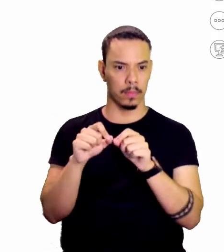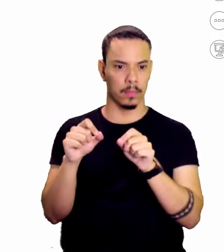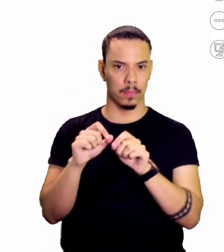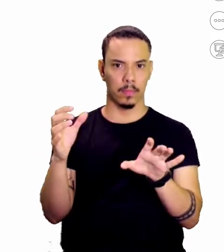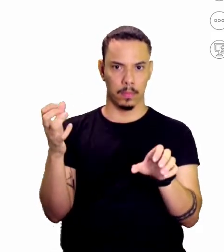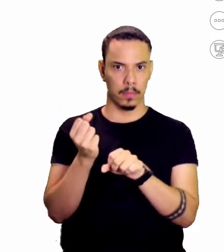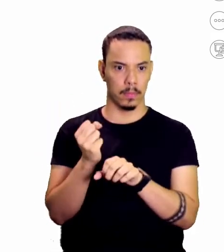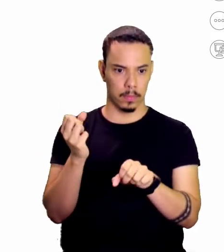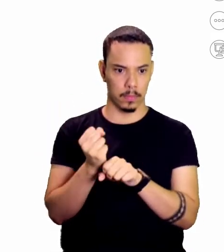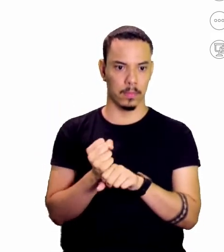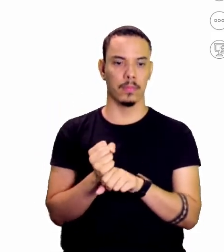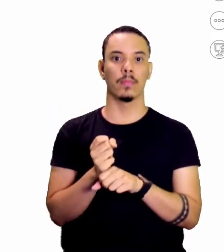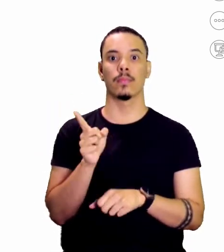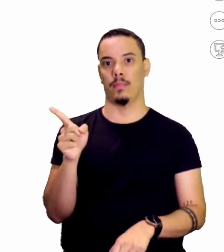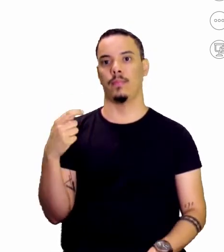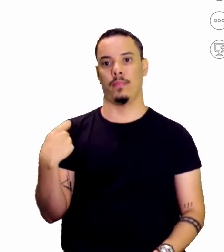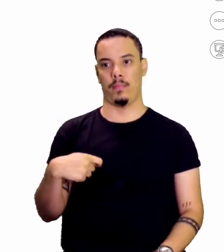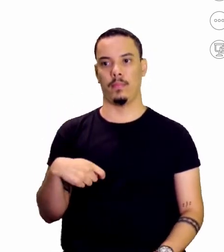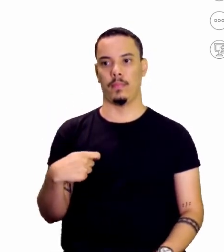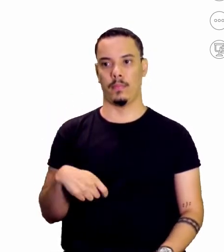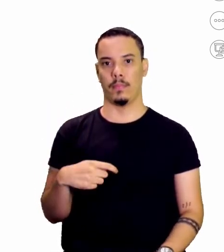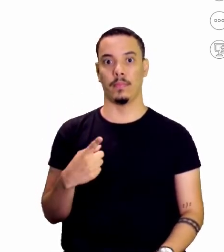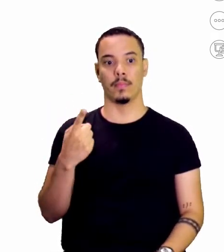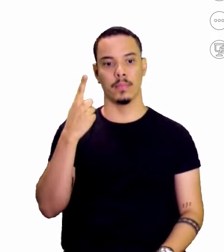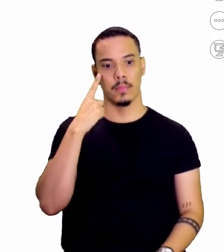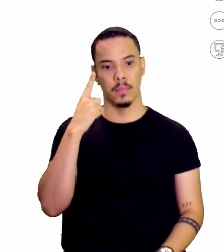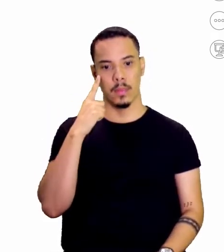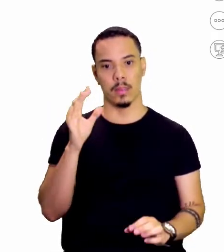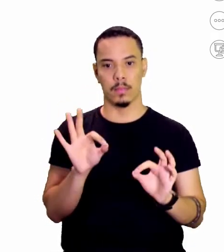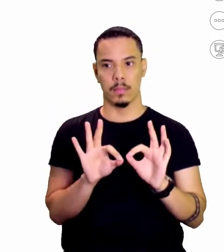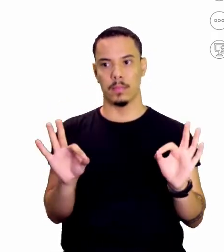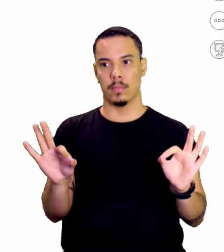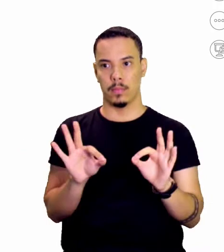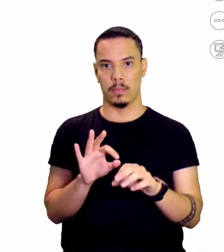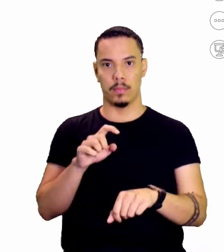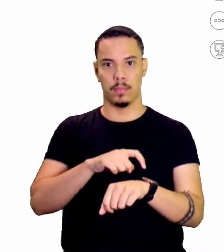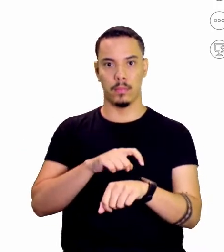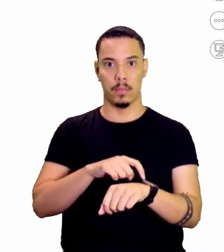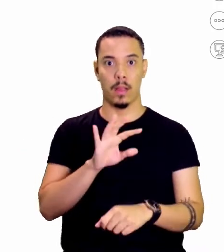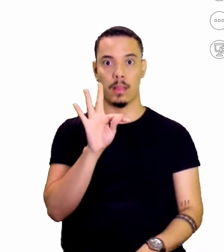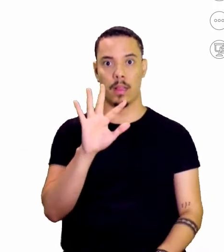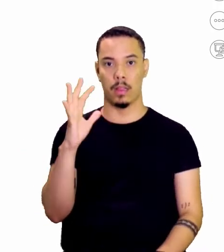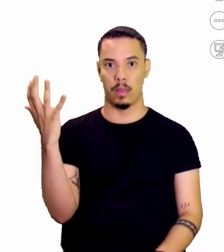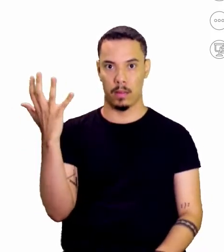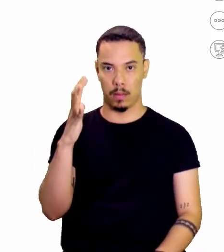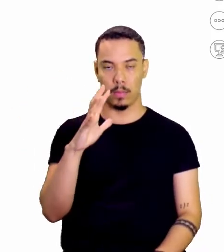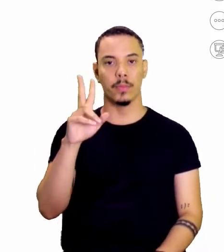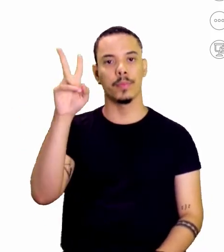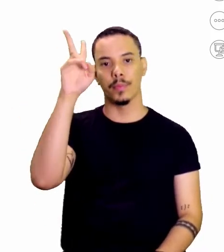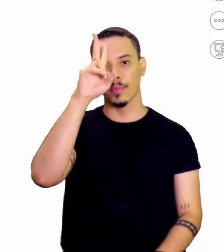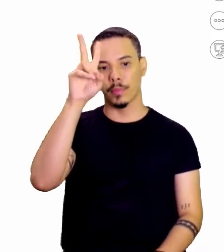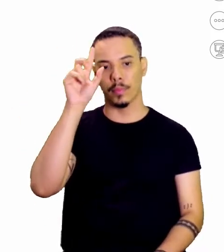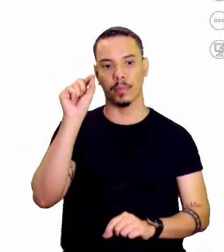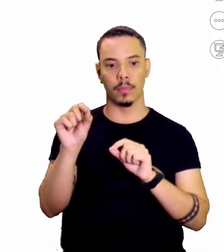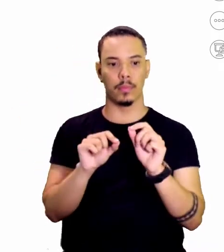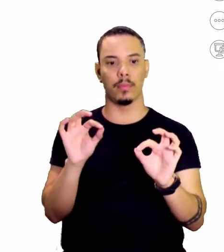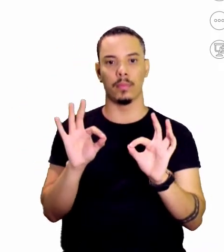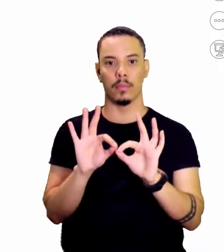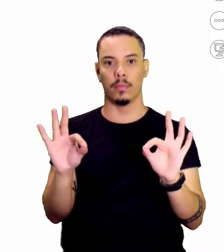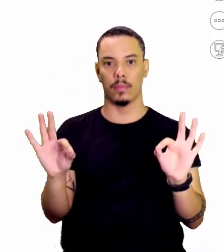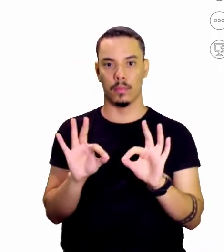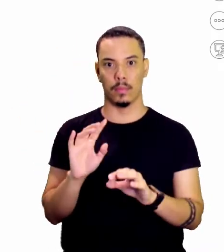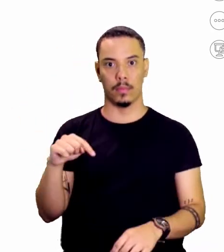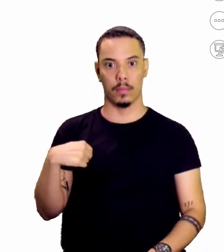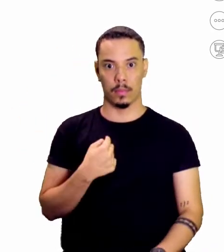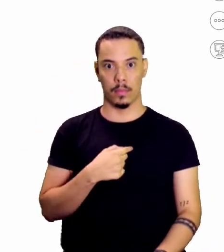fazer cálculo né é isso realmente estava precisa aqui percorreu durante o tempo né tô lembrando que essa distância Olha